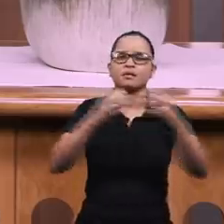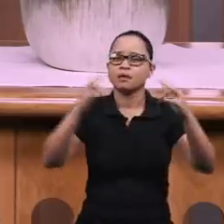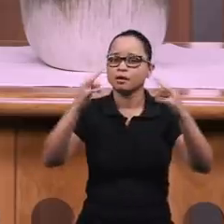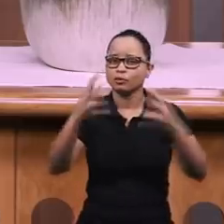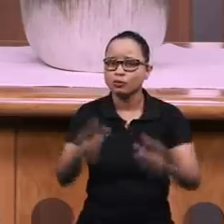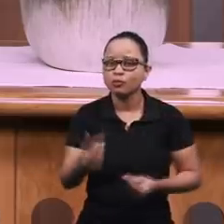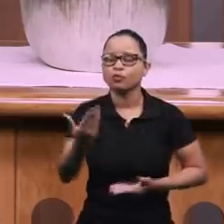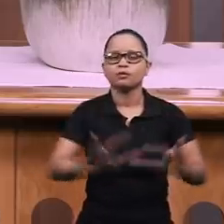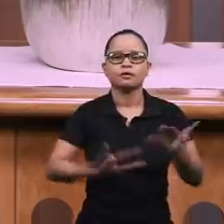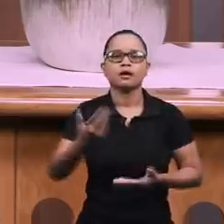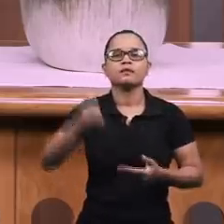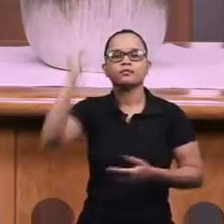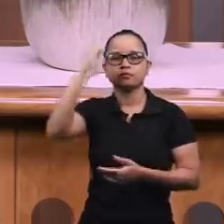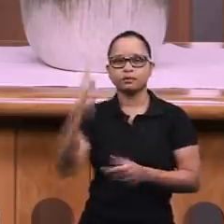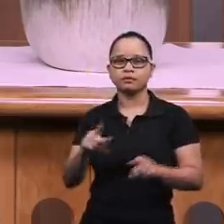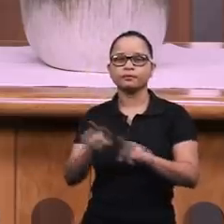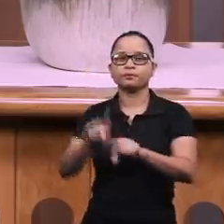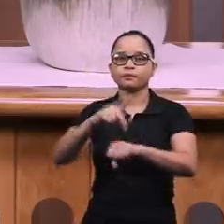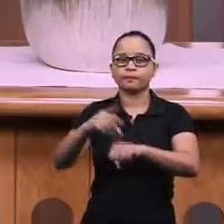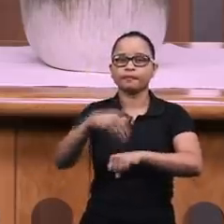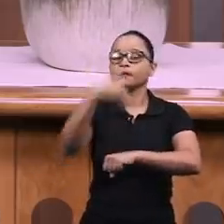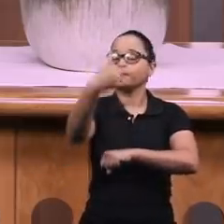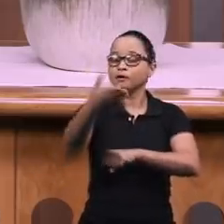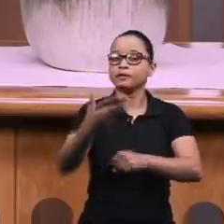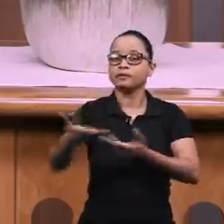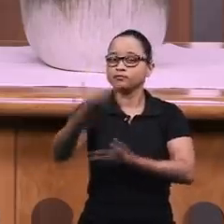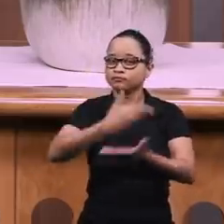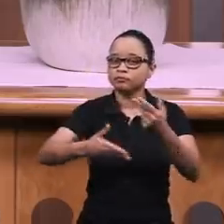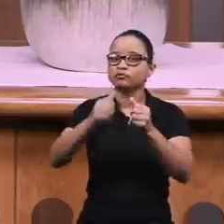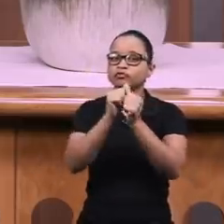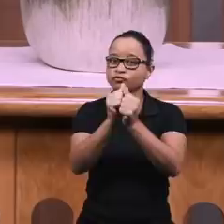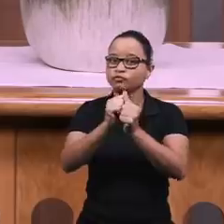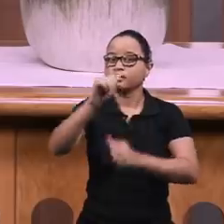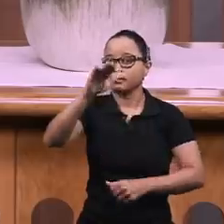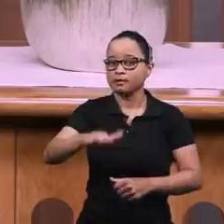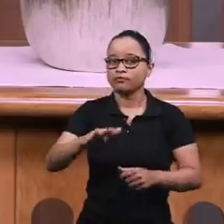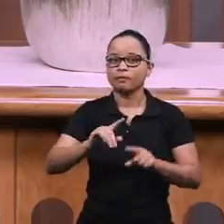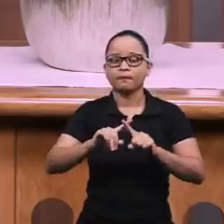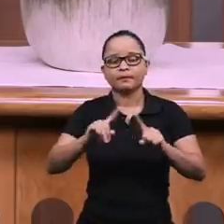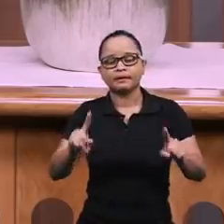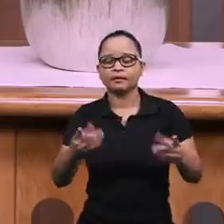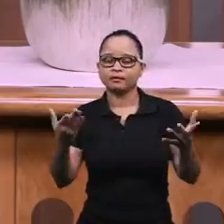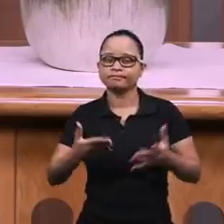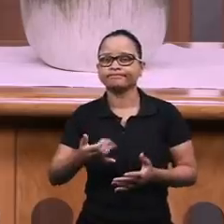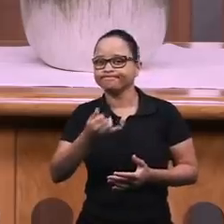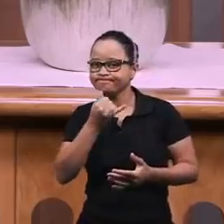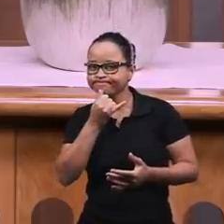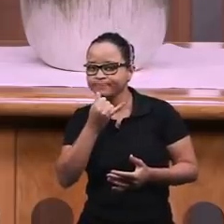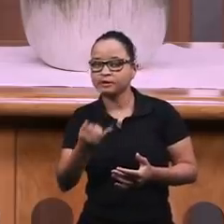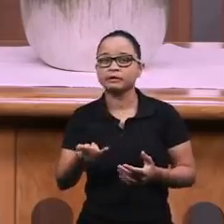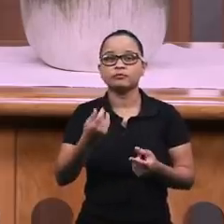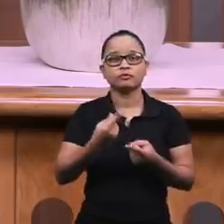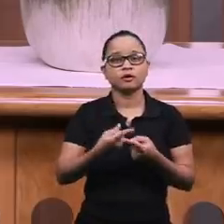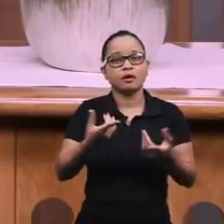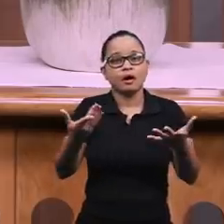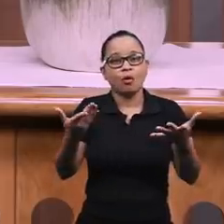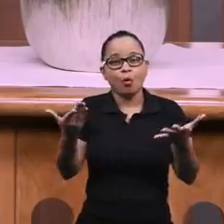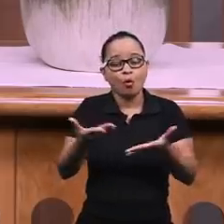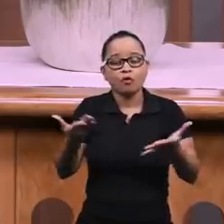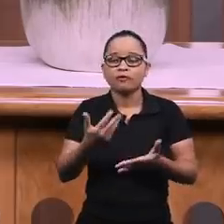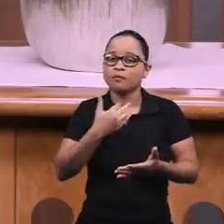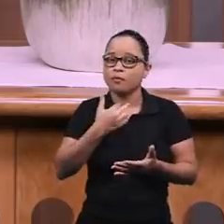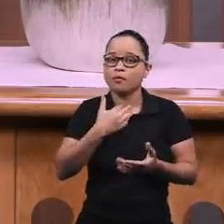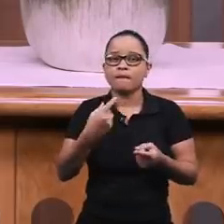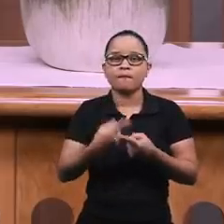todos os irmãos no Brasil e no exterior que estavam participando das nossas reuniões à tarde infelizmente não vamos poder fazer o hoje porque